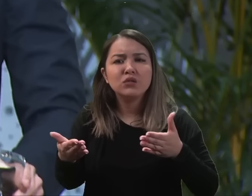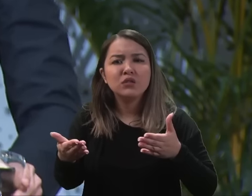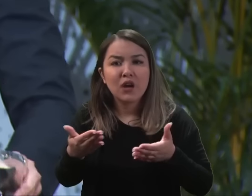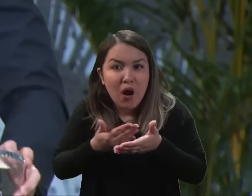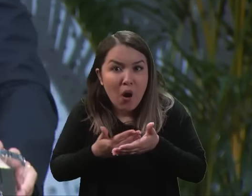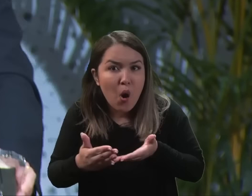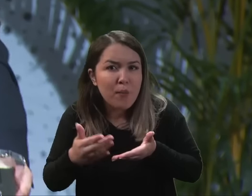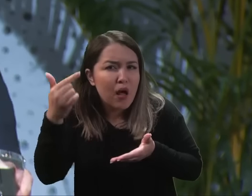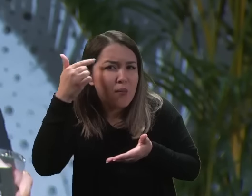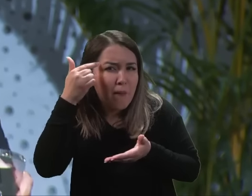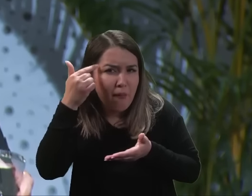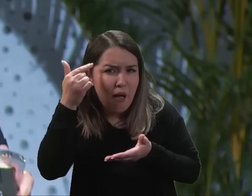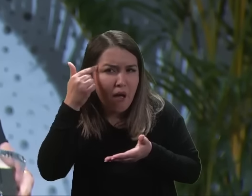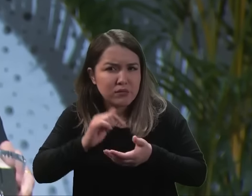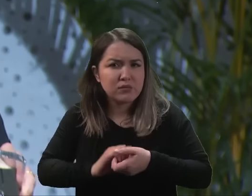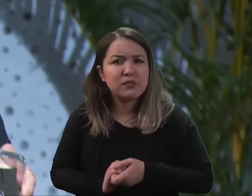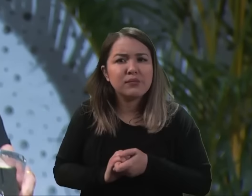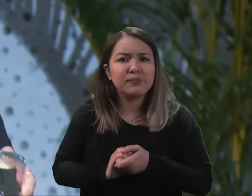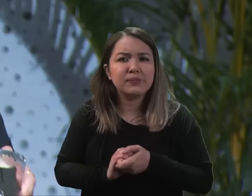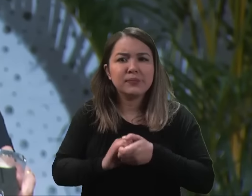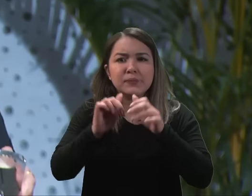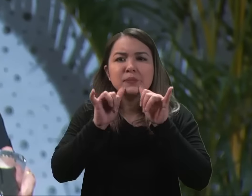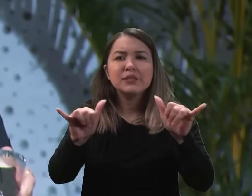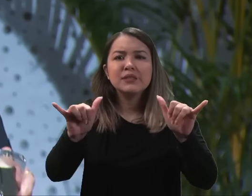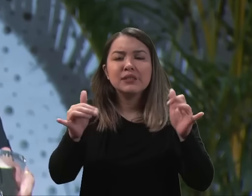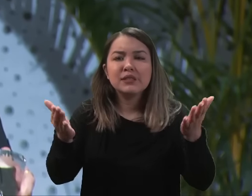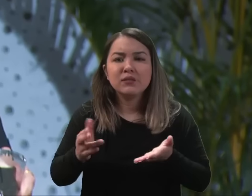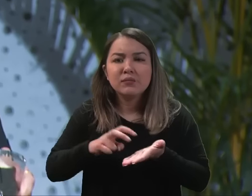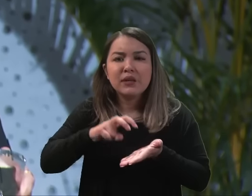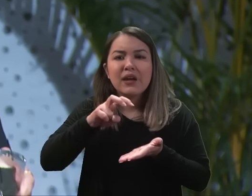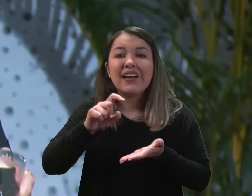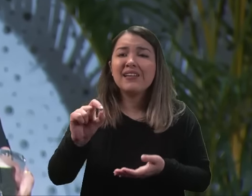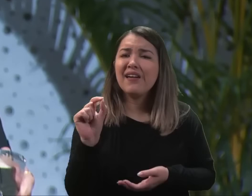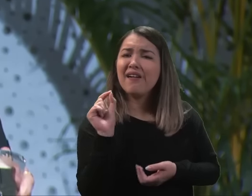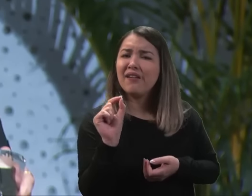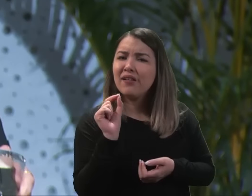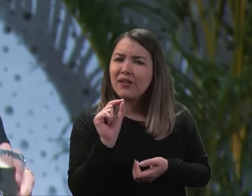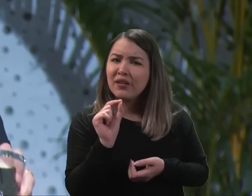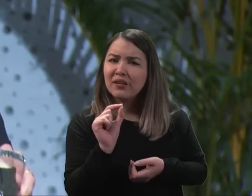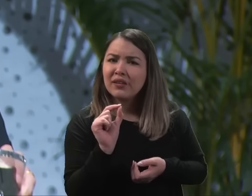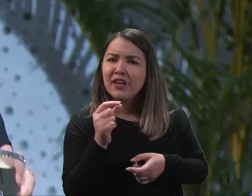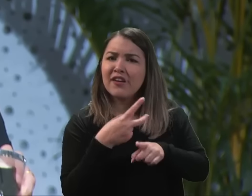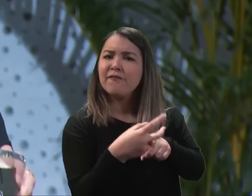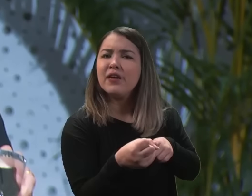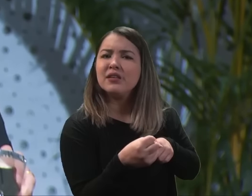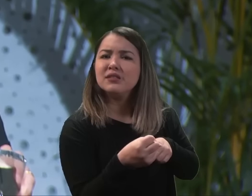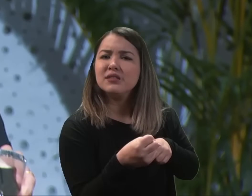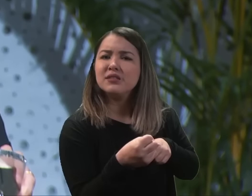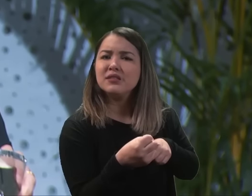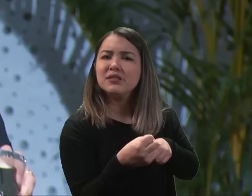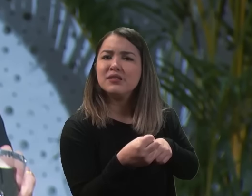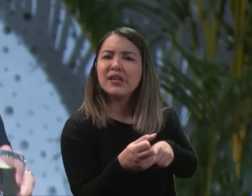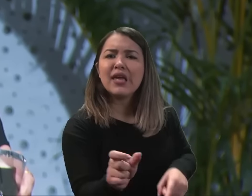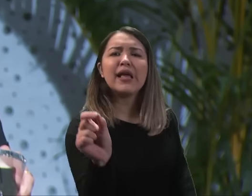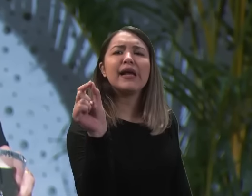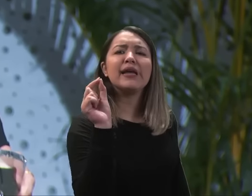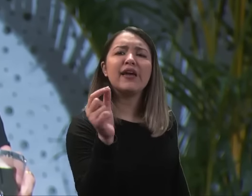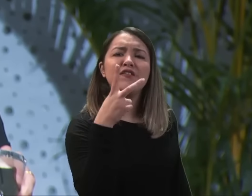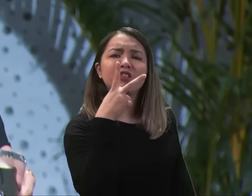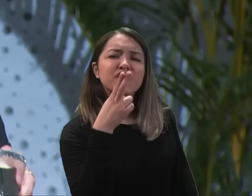início da mensagem desta manhã é quem será o vencedor? Quem sairá